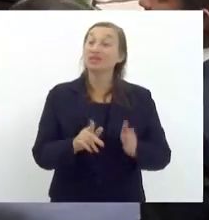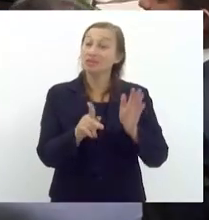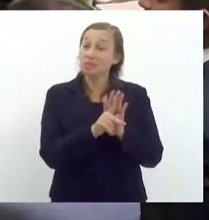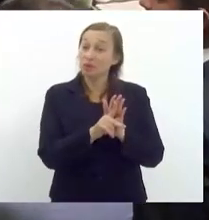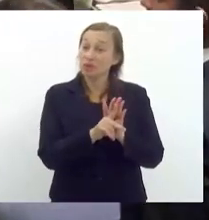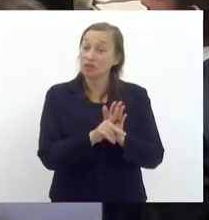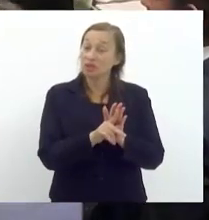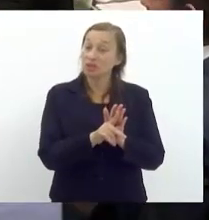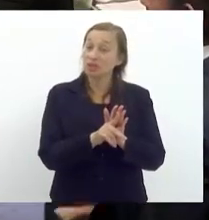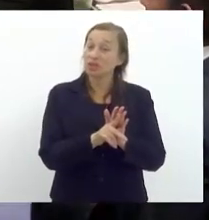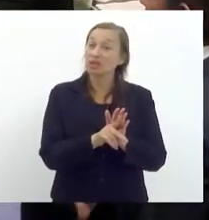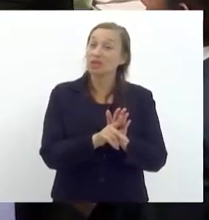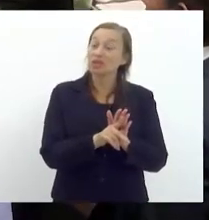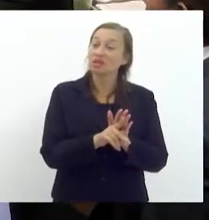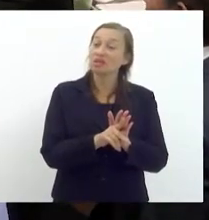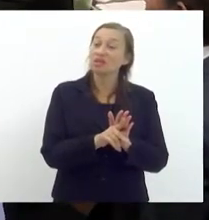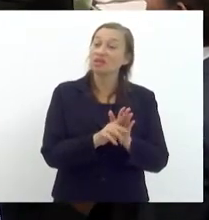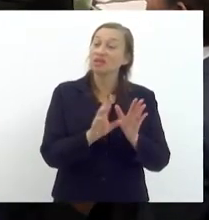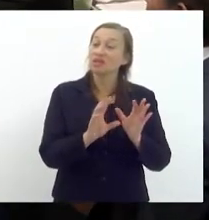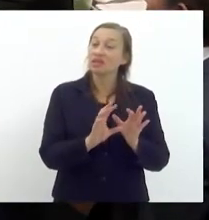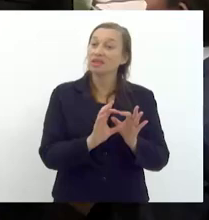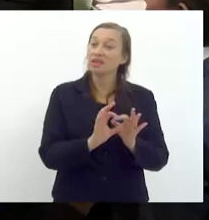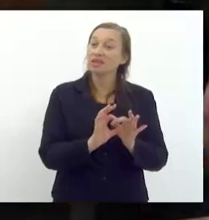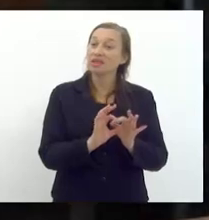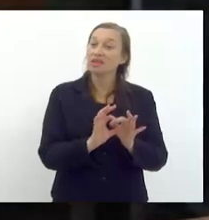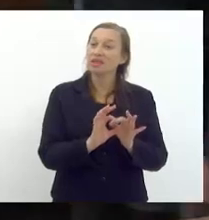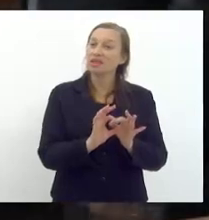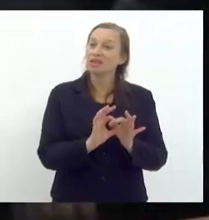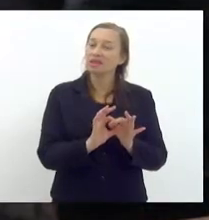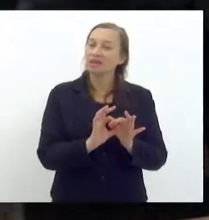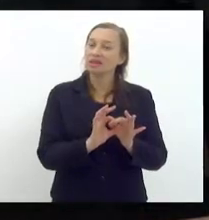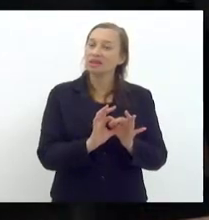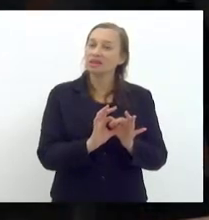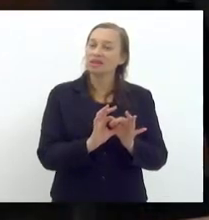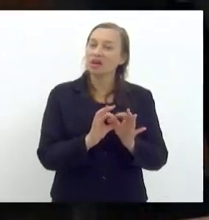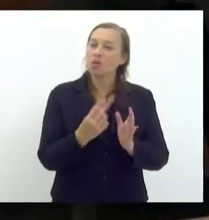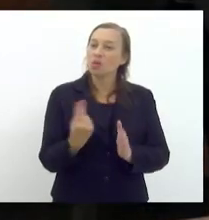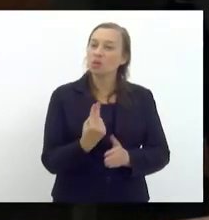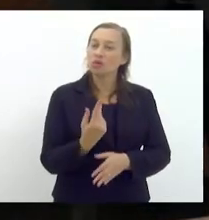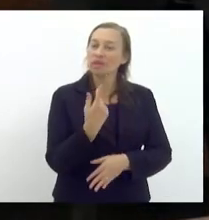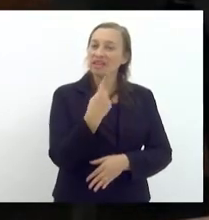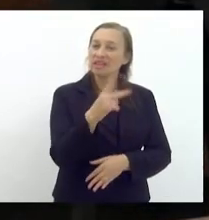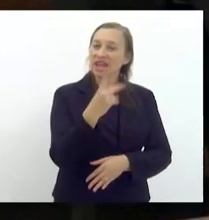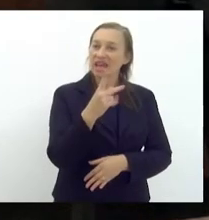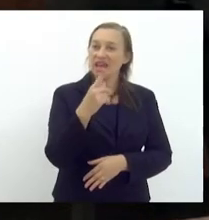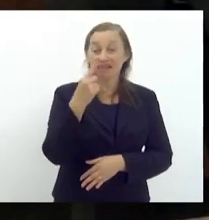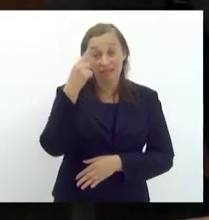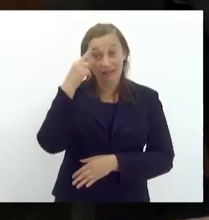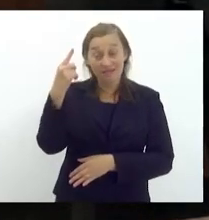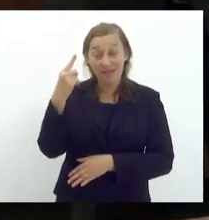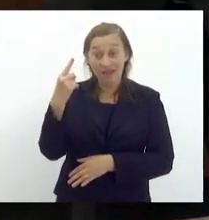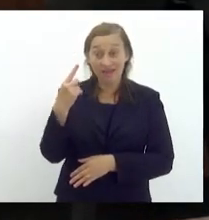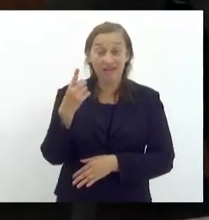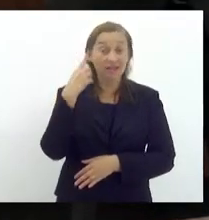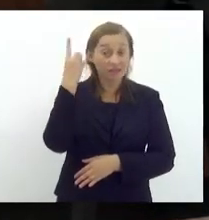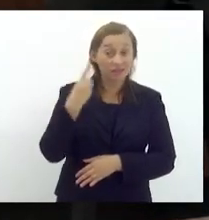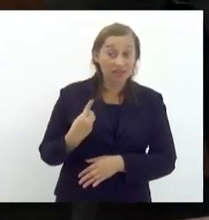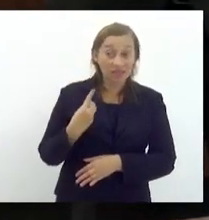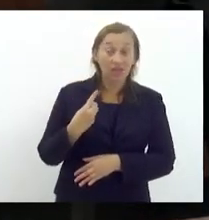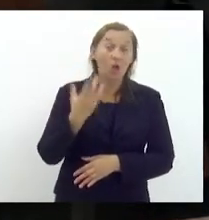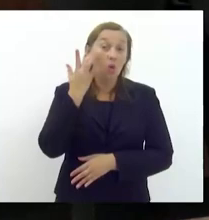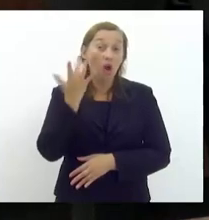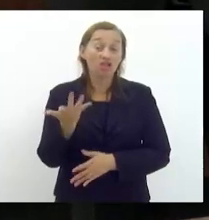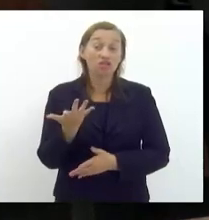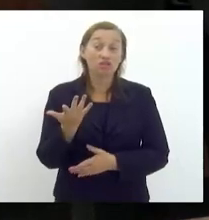projeto e com isso a gente dá devido autoria a ideia inicial da deputada Dani Monteiro e eu acho que isso é uma